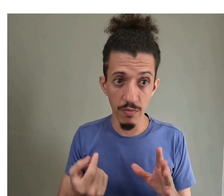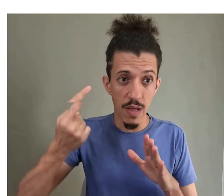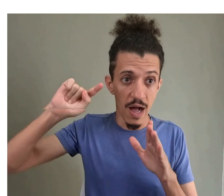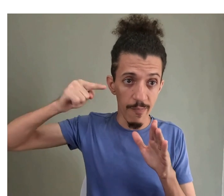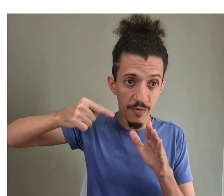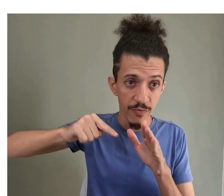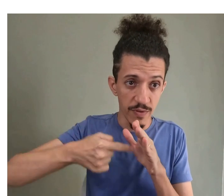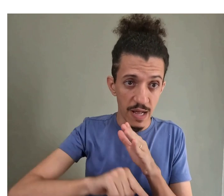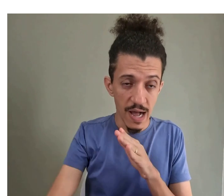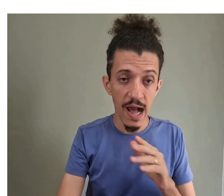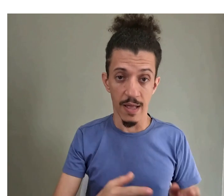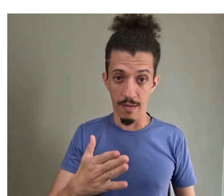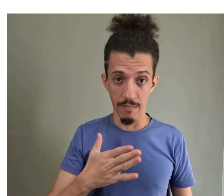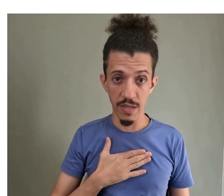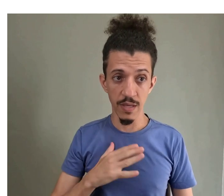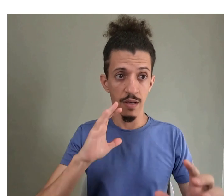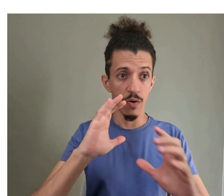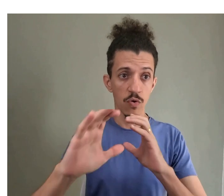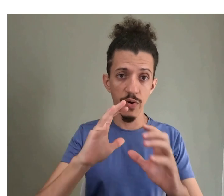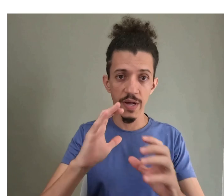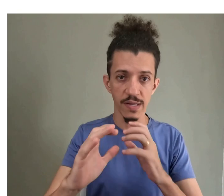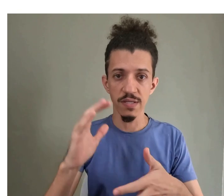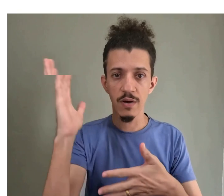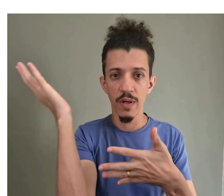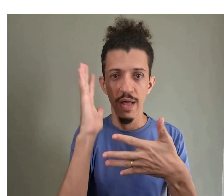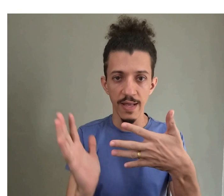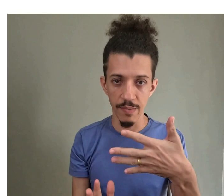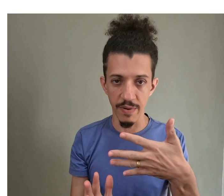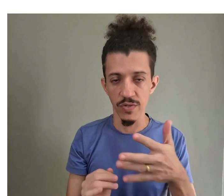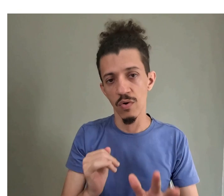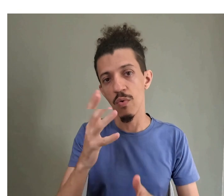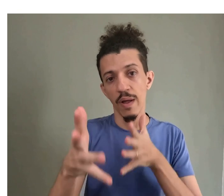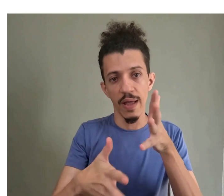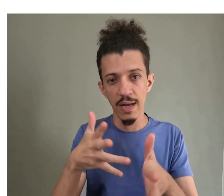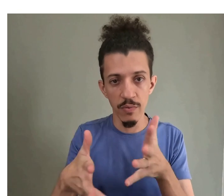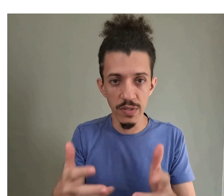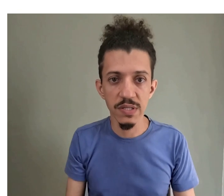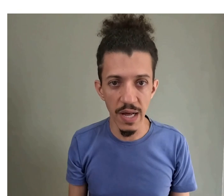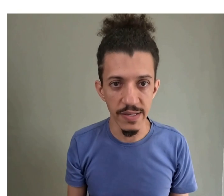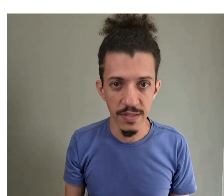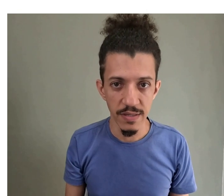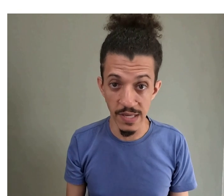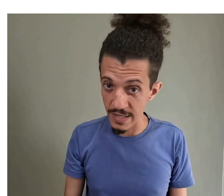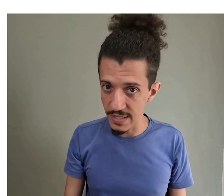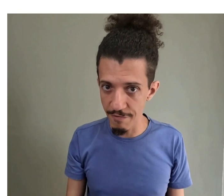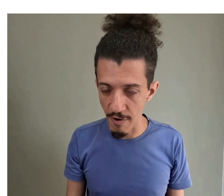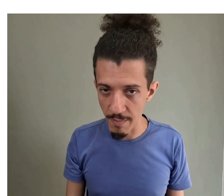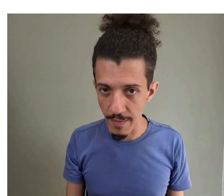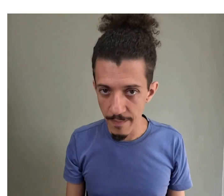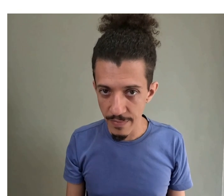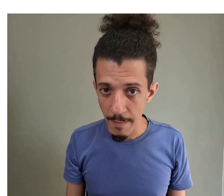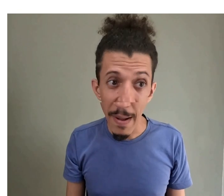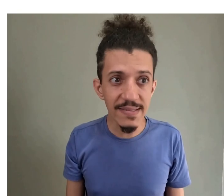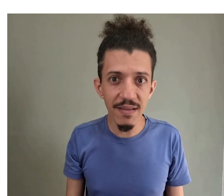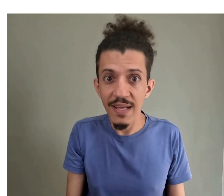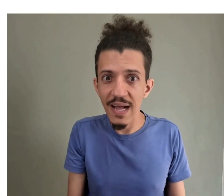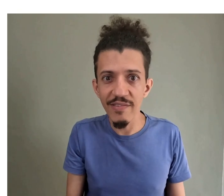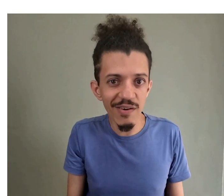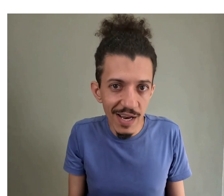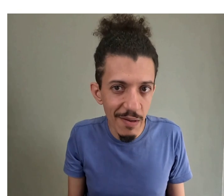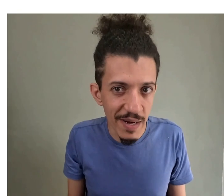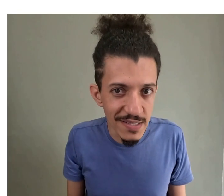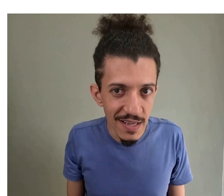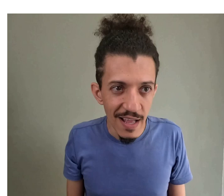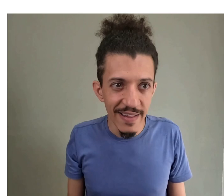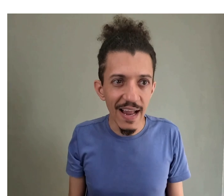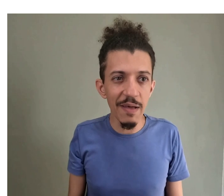muito aprofundar minha comunicação em Libras, ou em língua de sinais. Seria dessa forma. Mas isso não tem nada a ver com